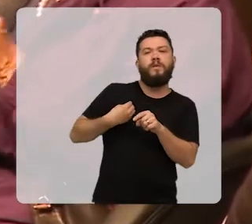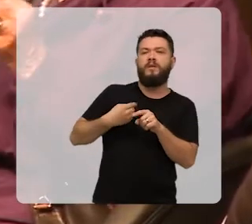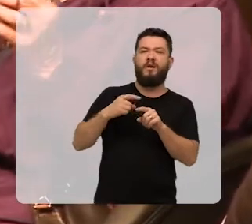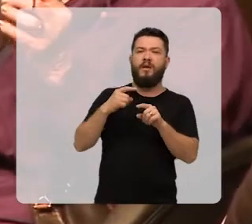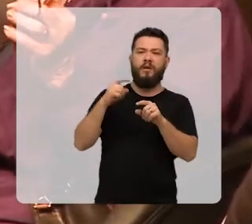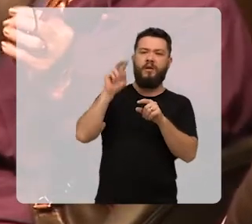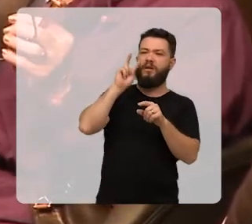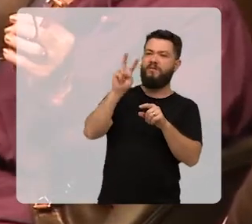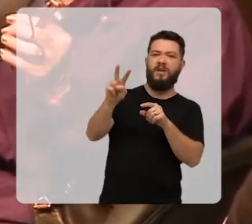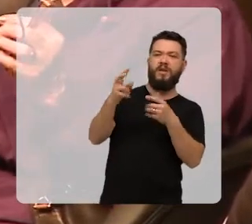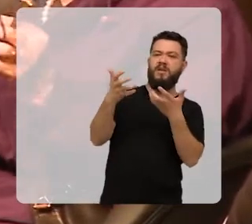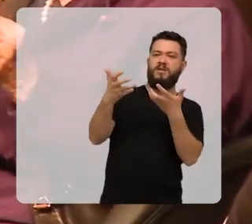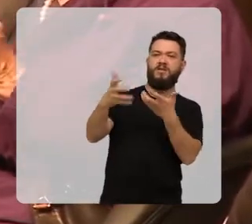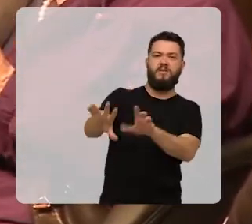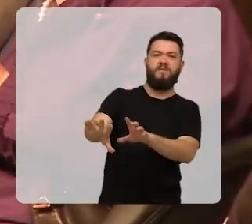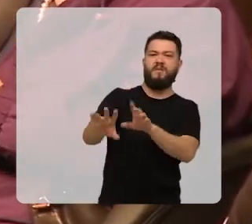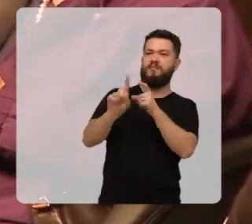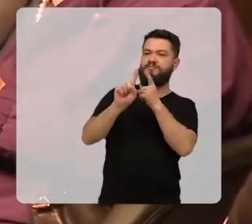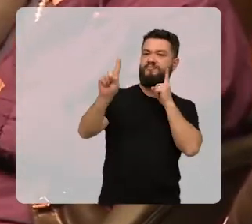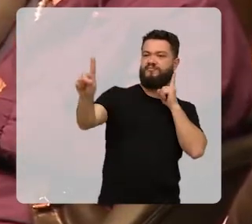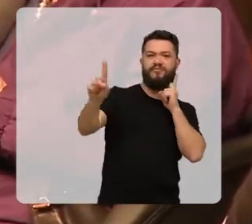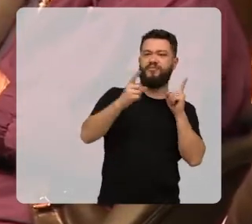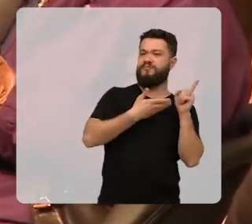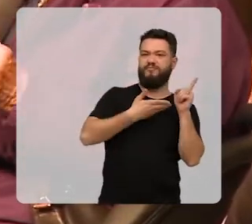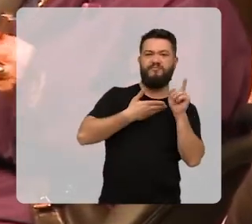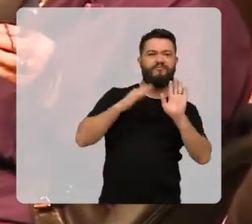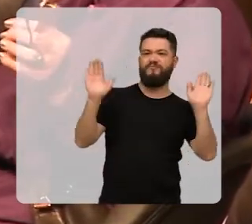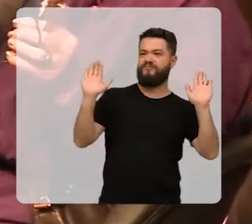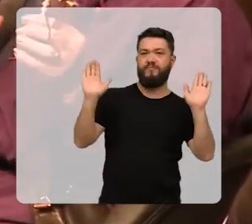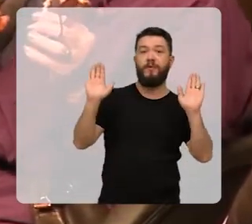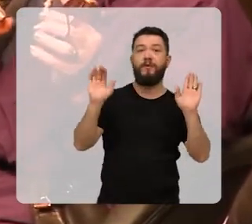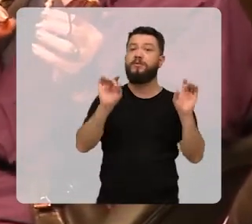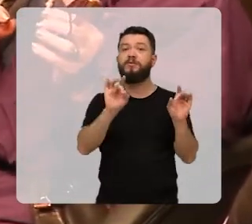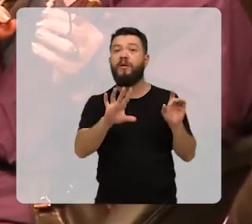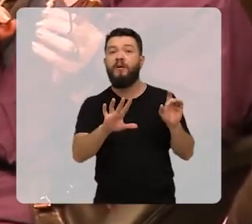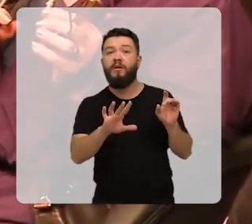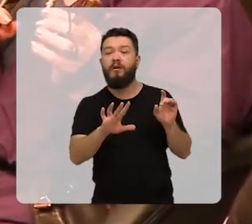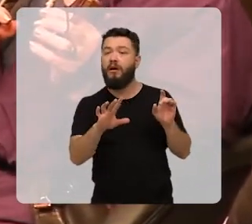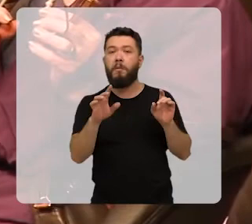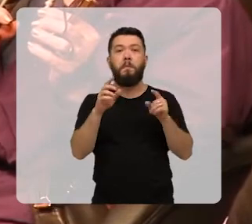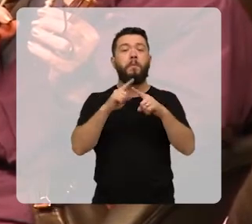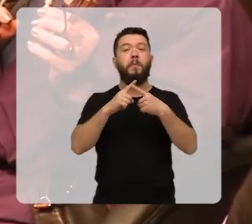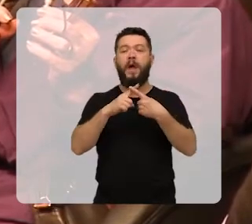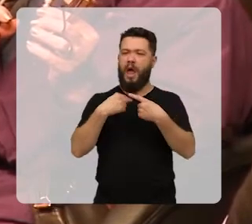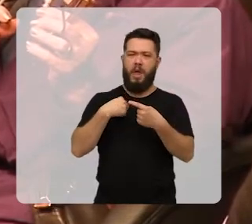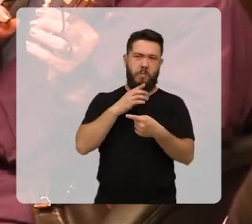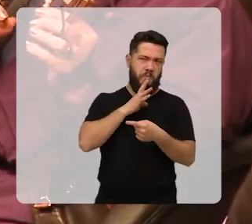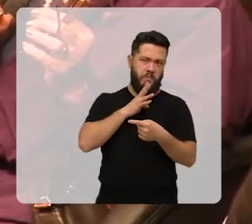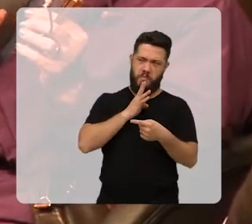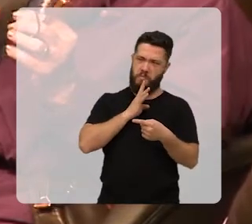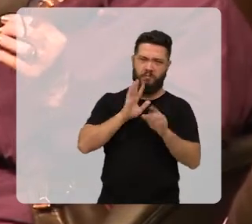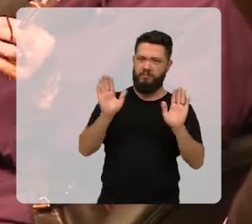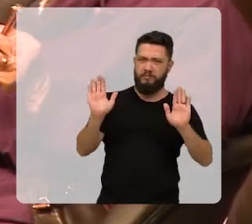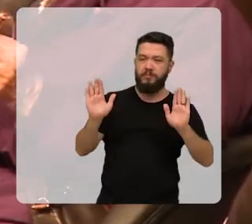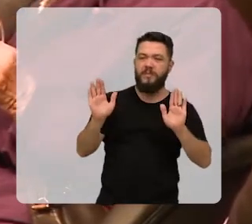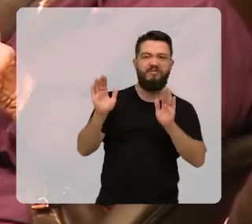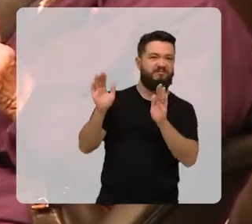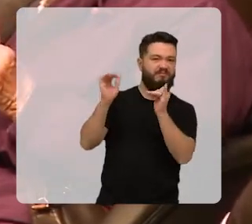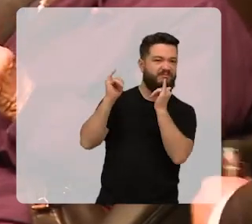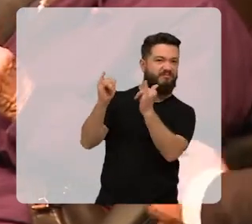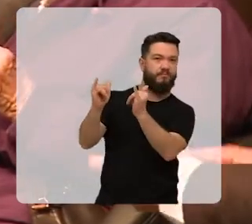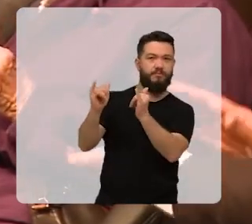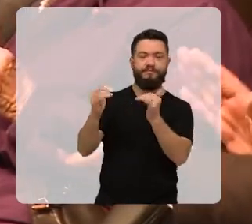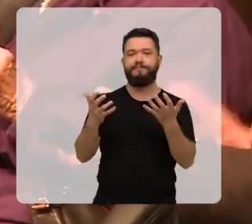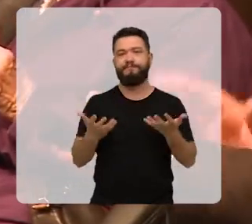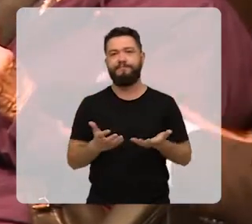não quer saber não quer ser amigo porque simplesmente não sabe quem é então é bom